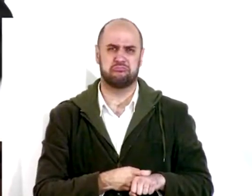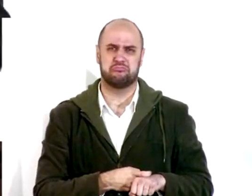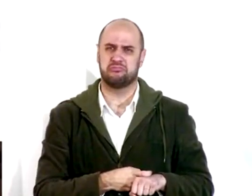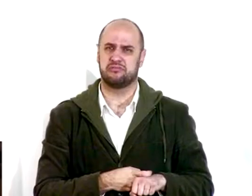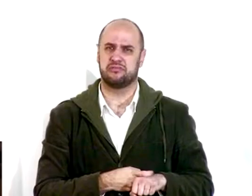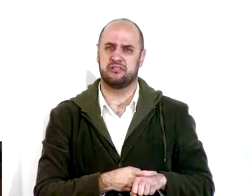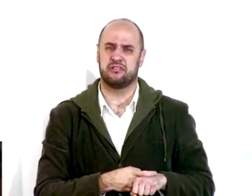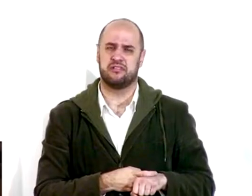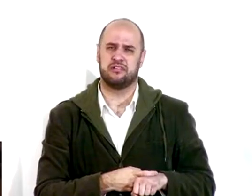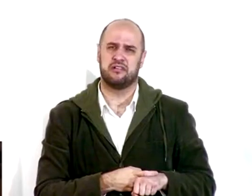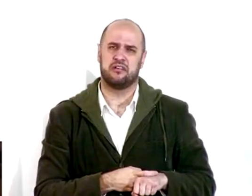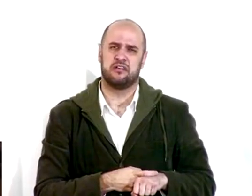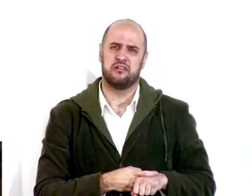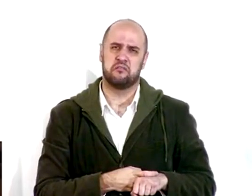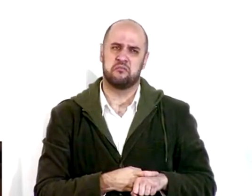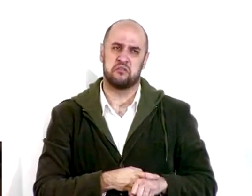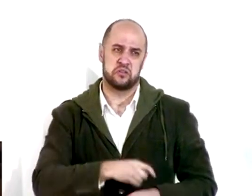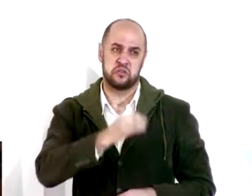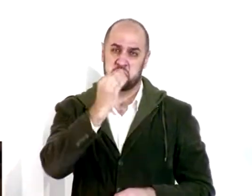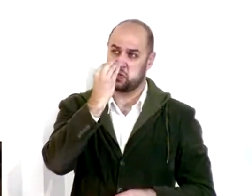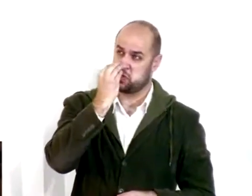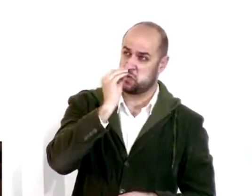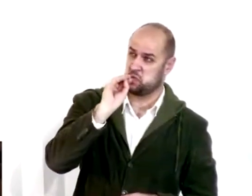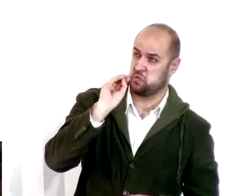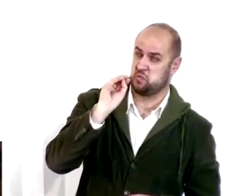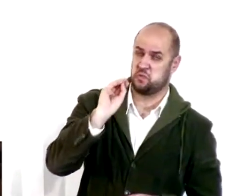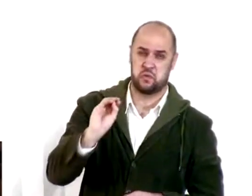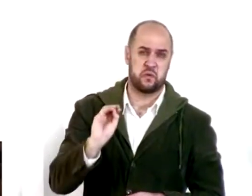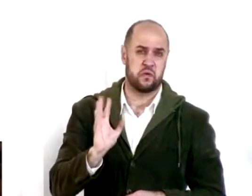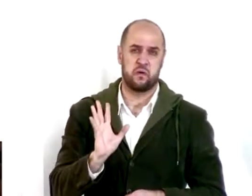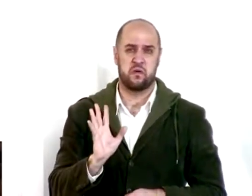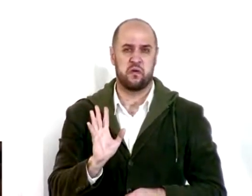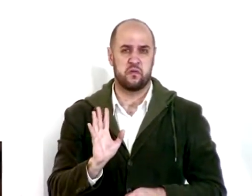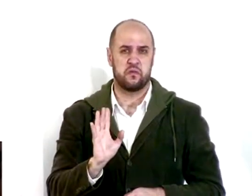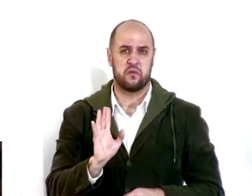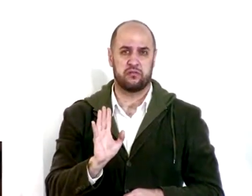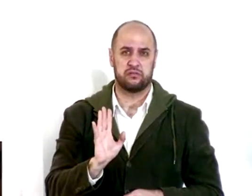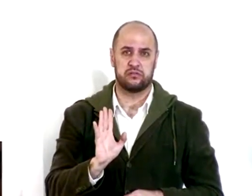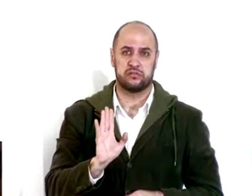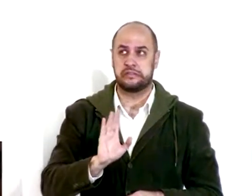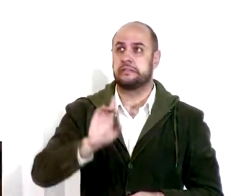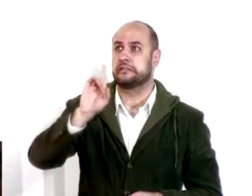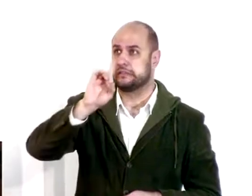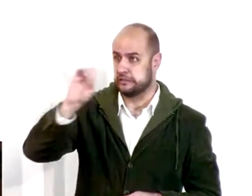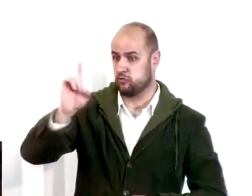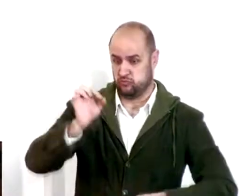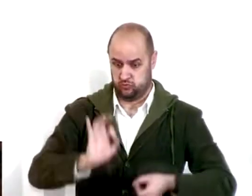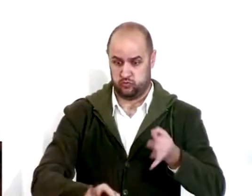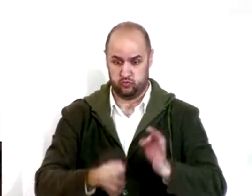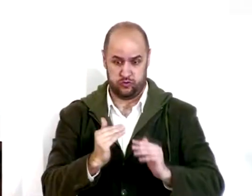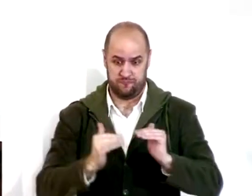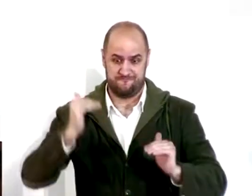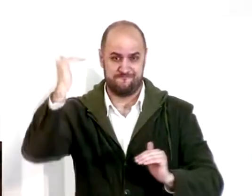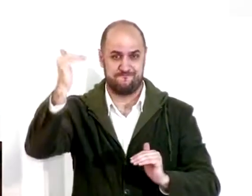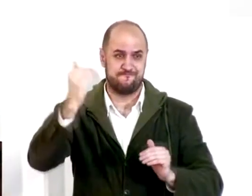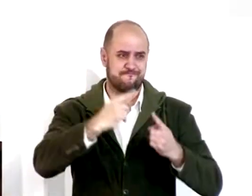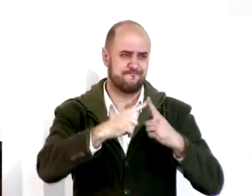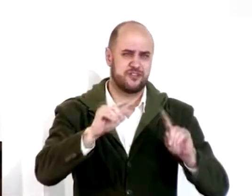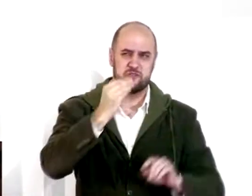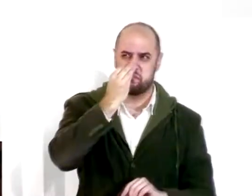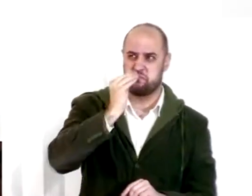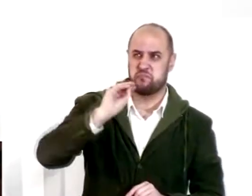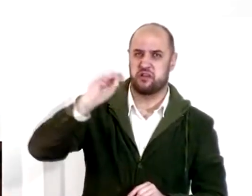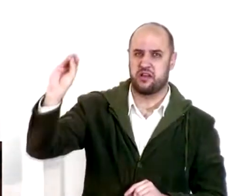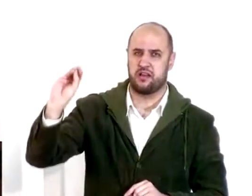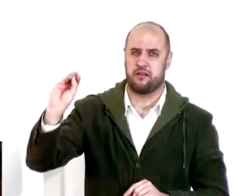eles desconsideram o fato de Deus ser o justo juiz, mas a sentença